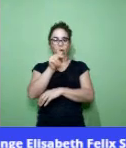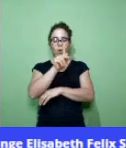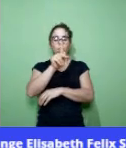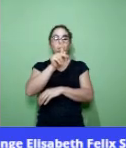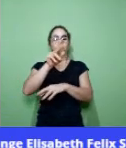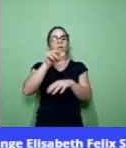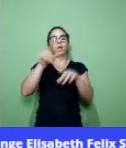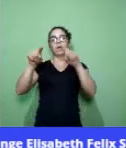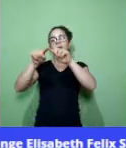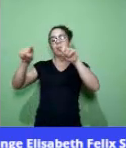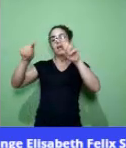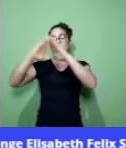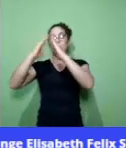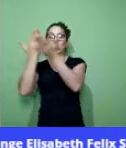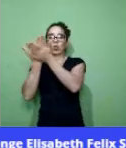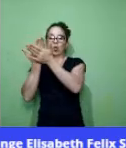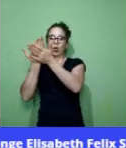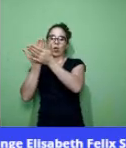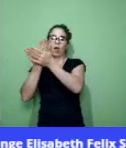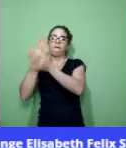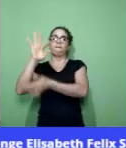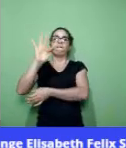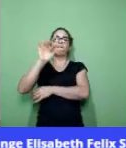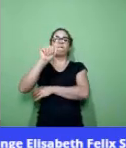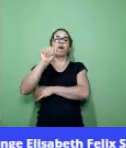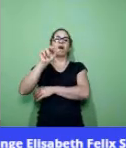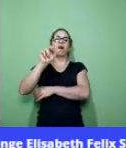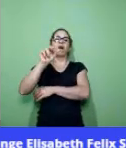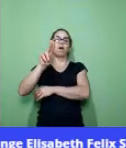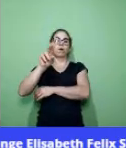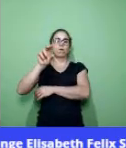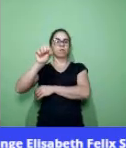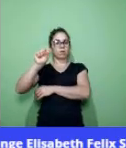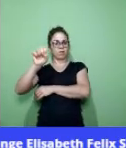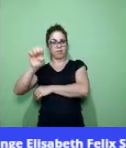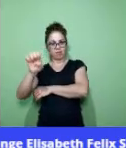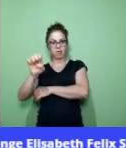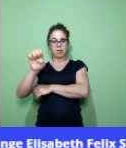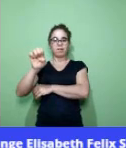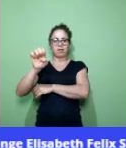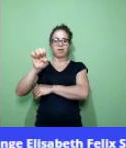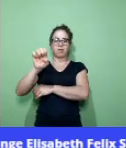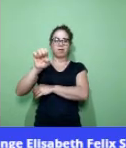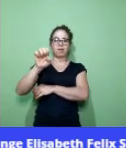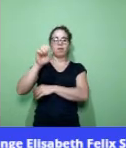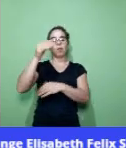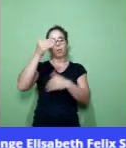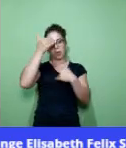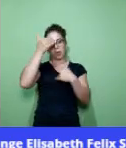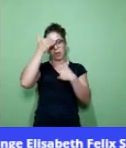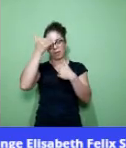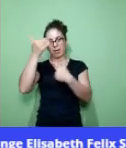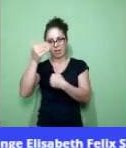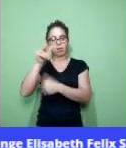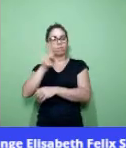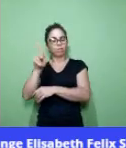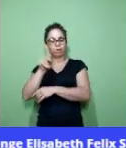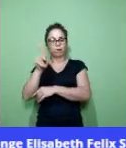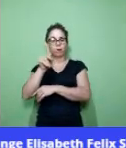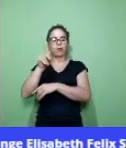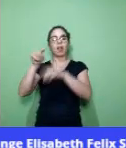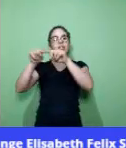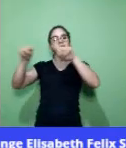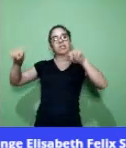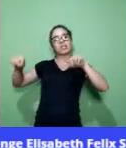Fauzi, né, SCAF, que nós gravamos e estamos aqui demonstrando esses materiais. Então, nós gostaríamos